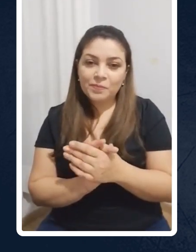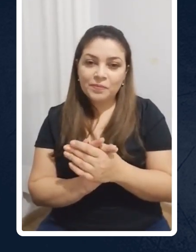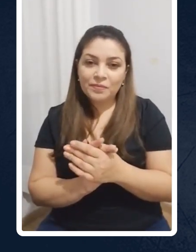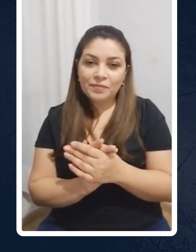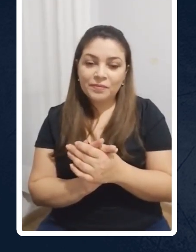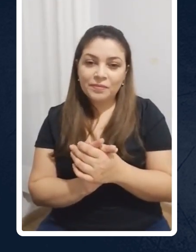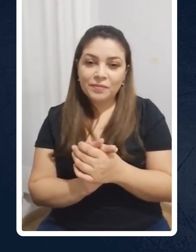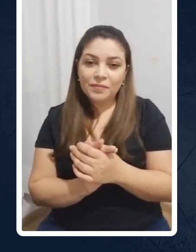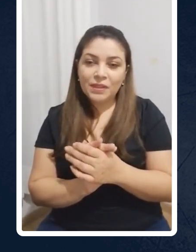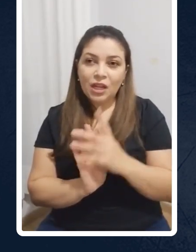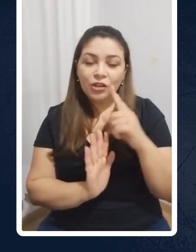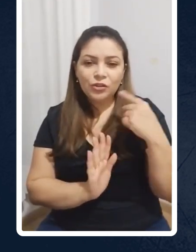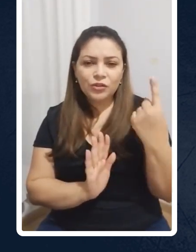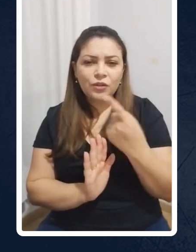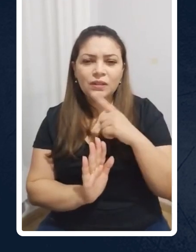Era